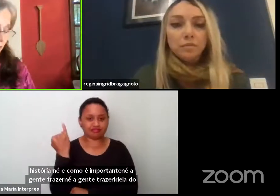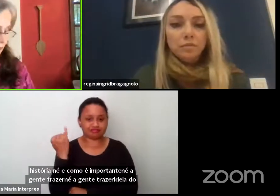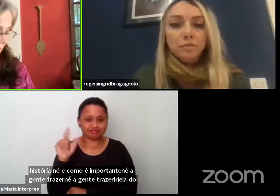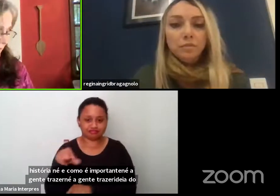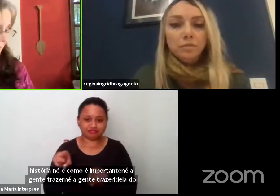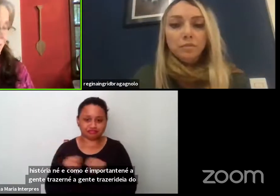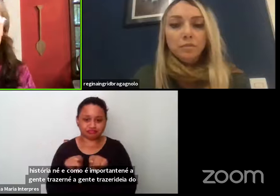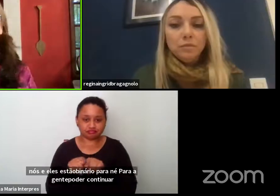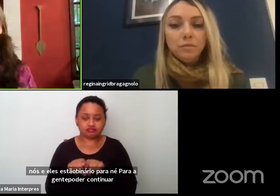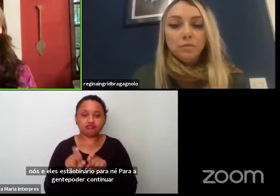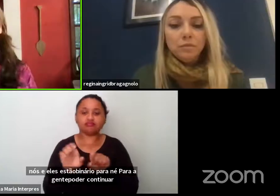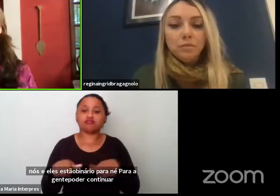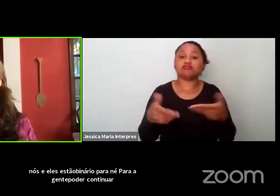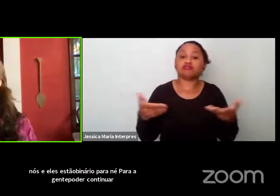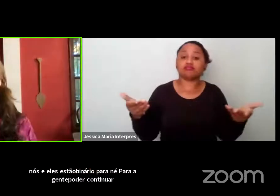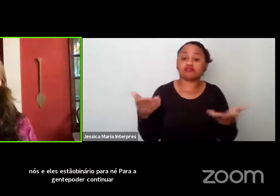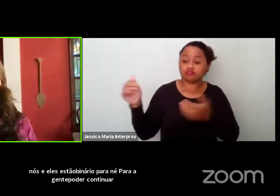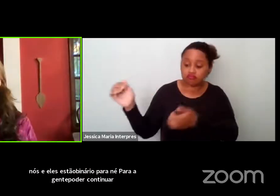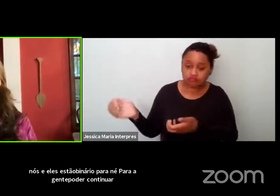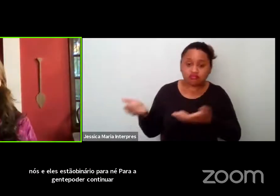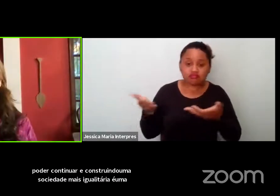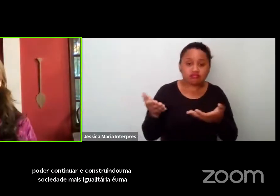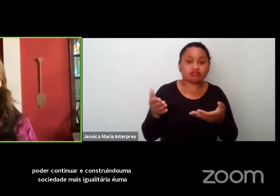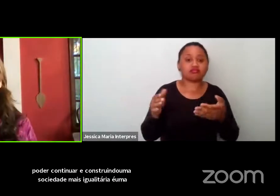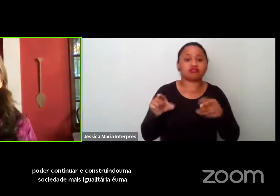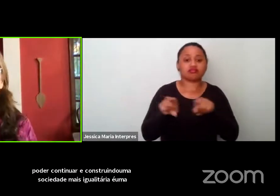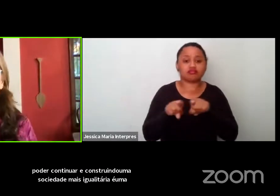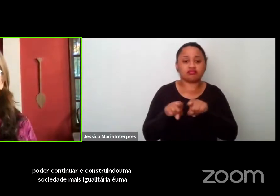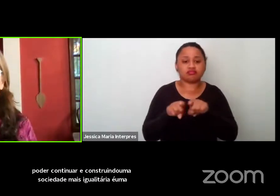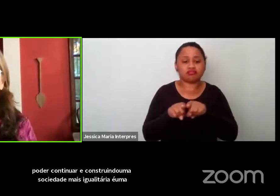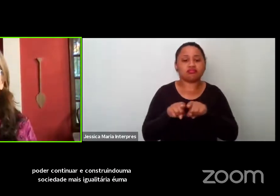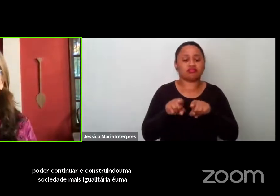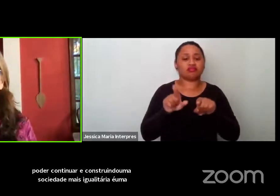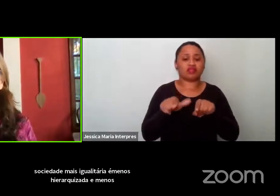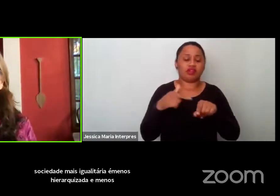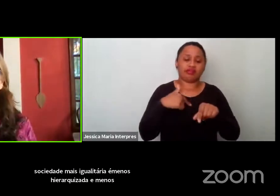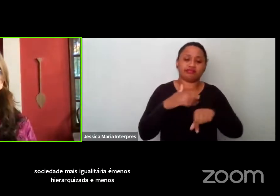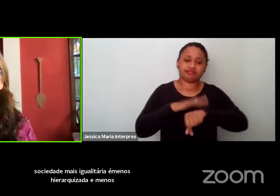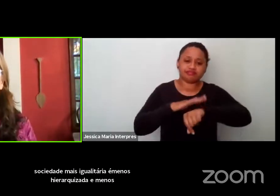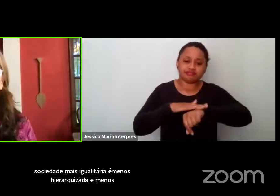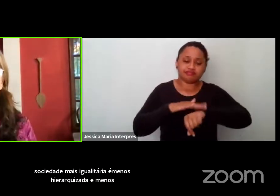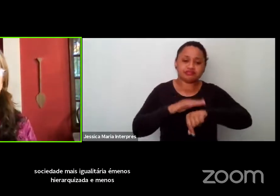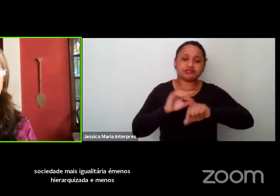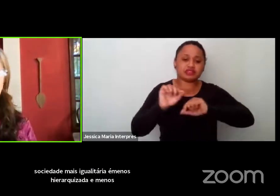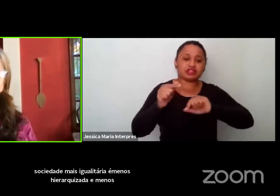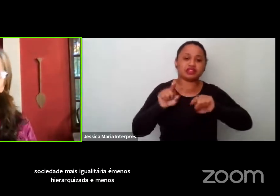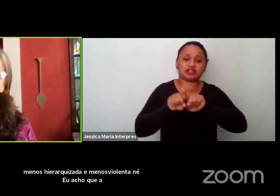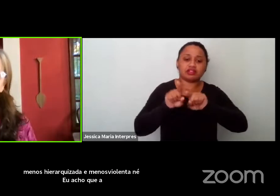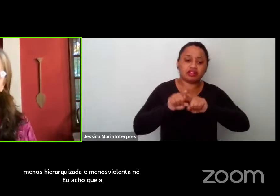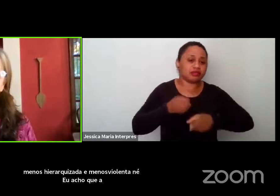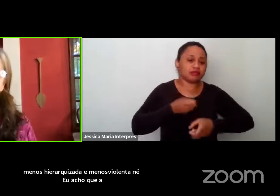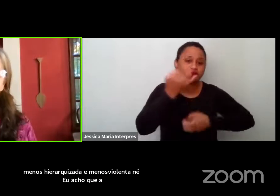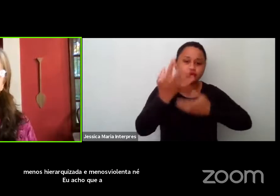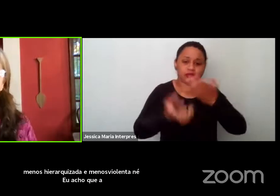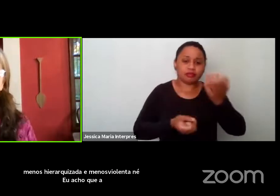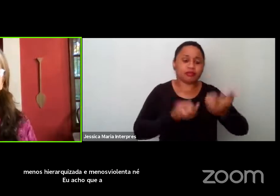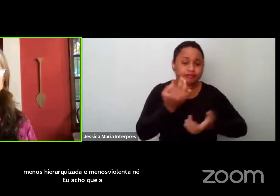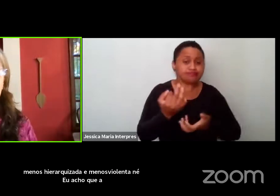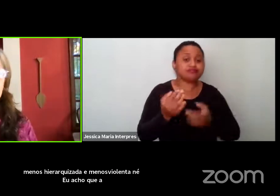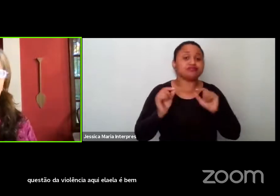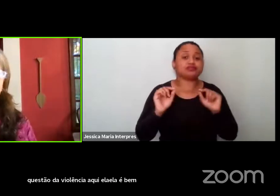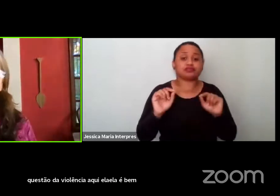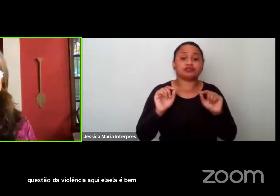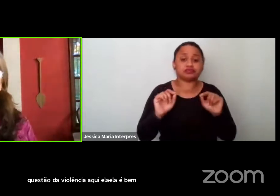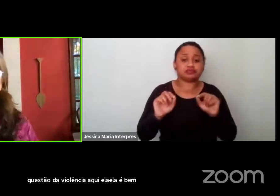Eu chamo, então, né, para fazer esse debate, trazer alguns pontos, assim, da fala de vocês,